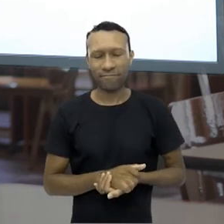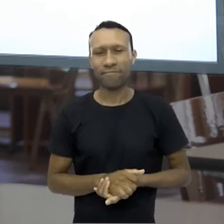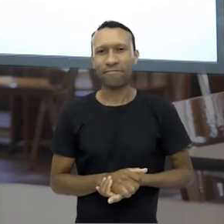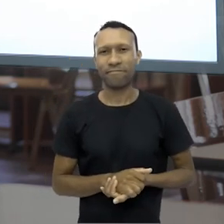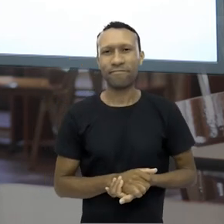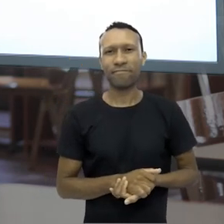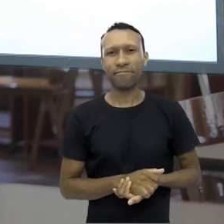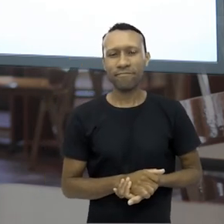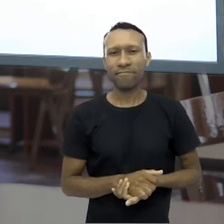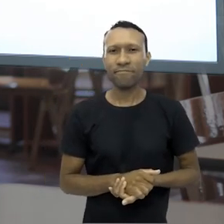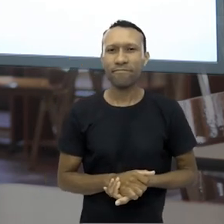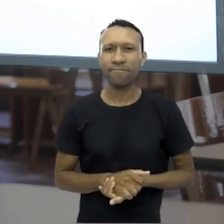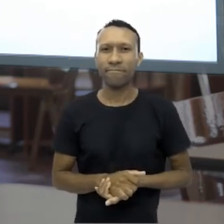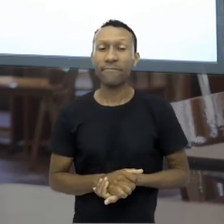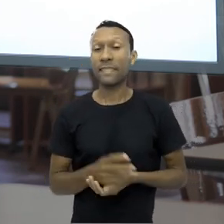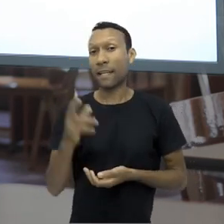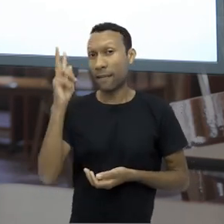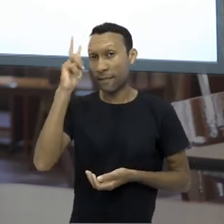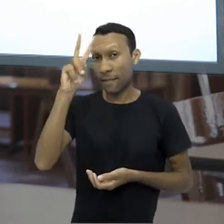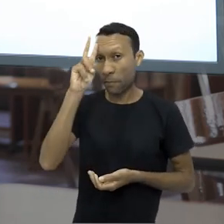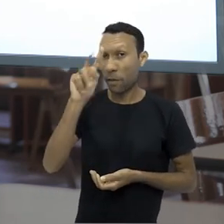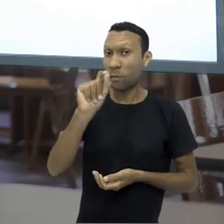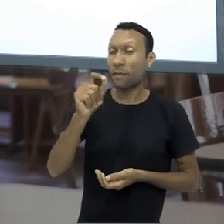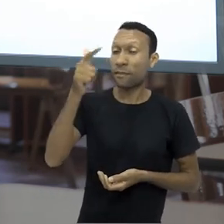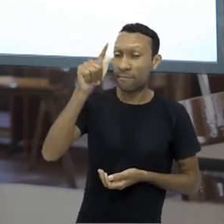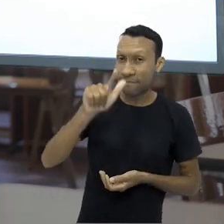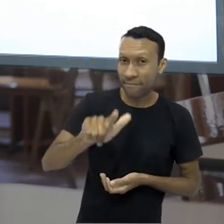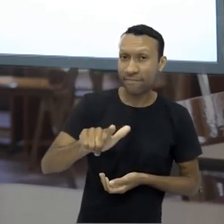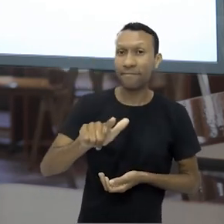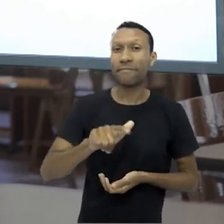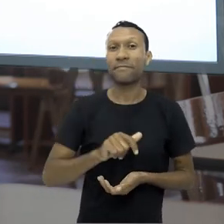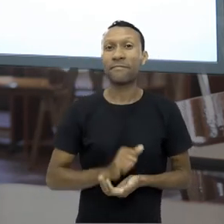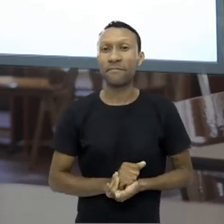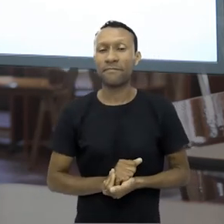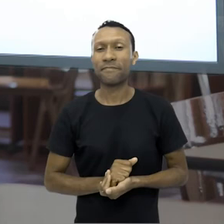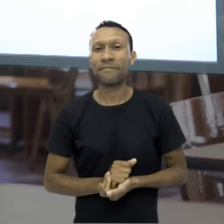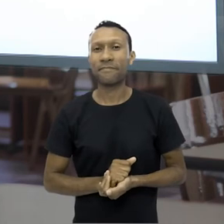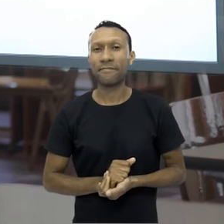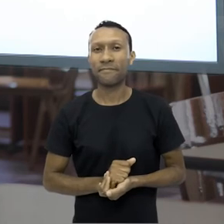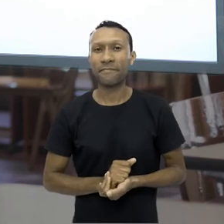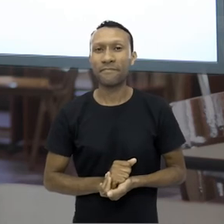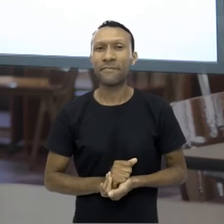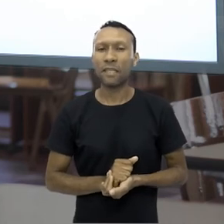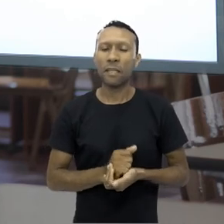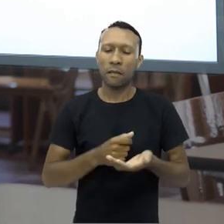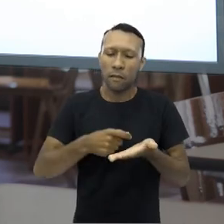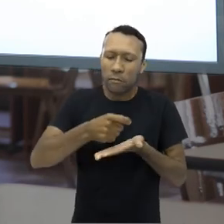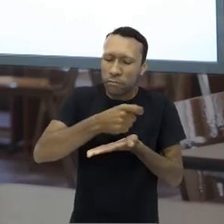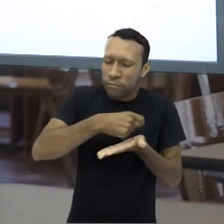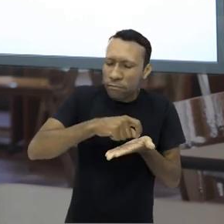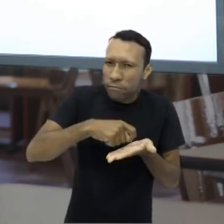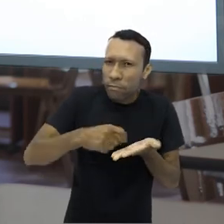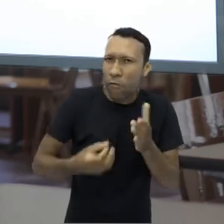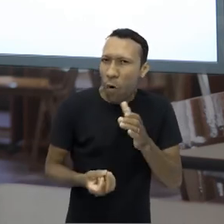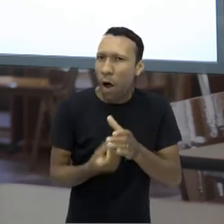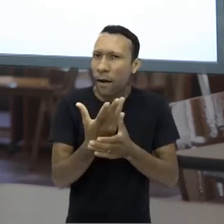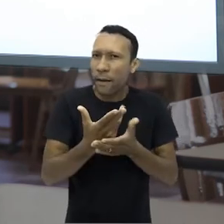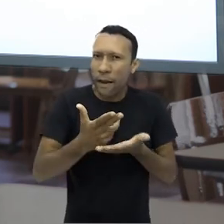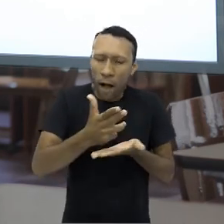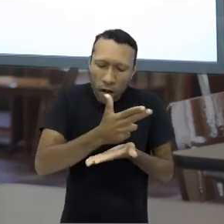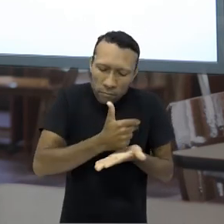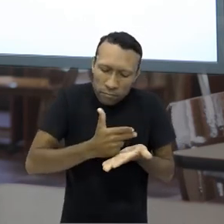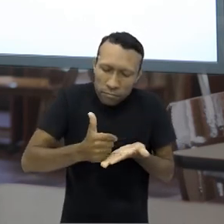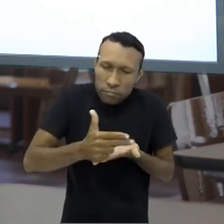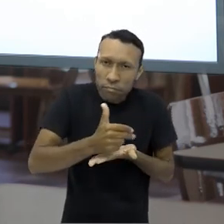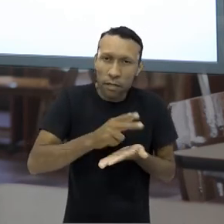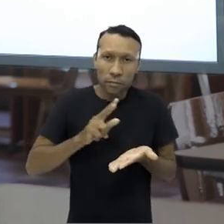de forma mais próxima possível, tá bom? Lembrando que, novamente, quando eu for desenhar a planta baixa, como é a vista